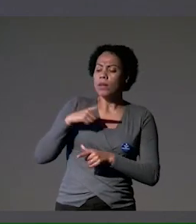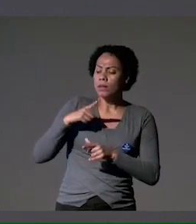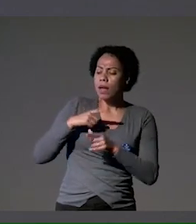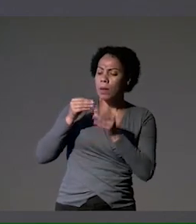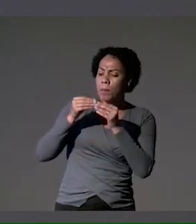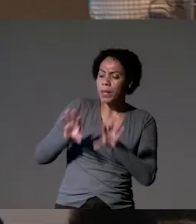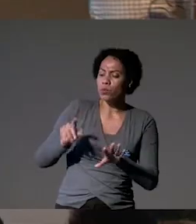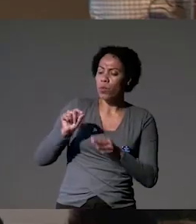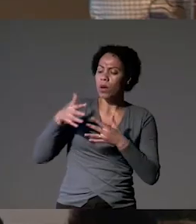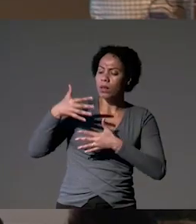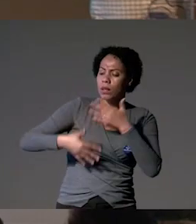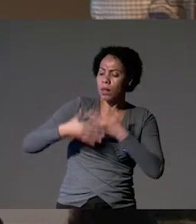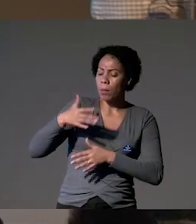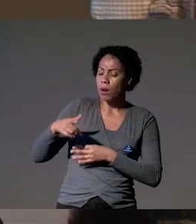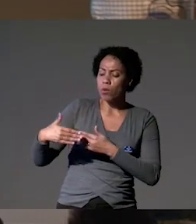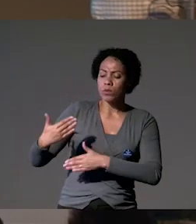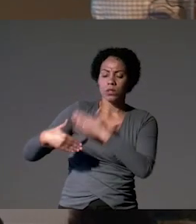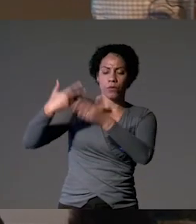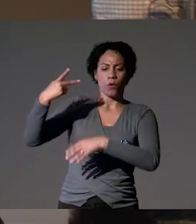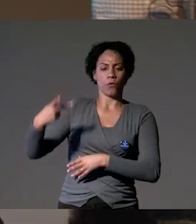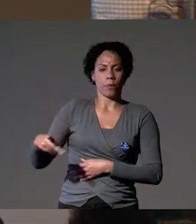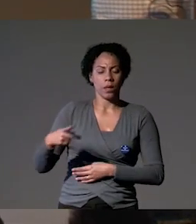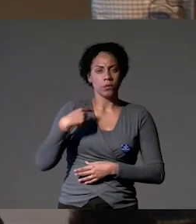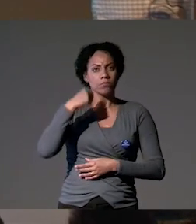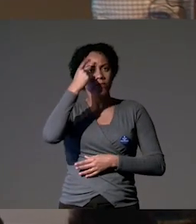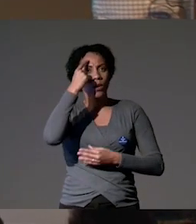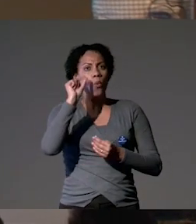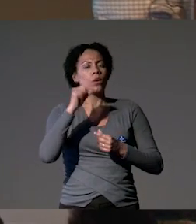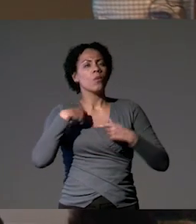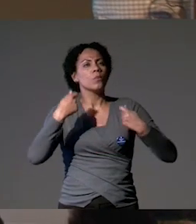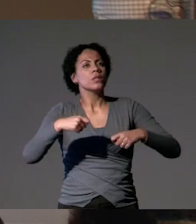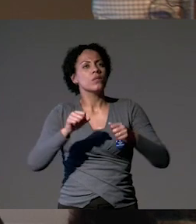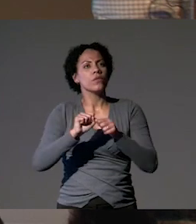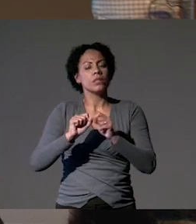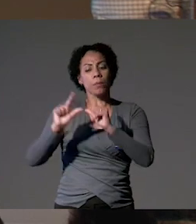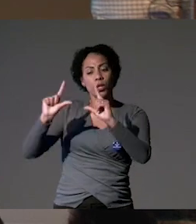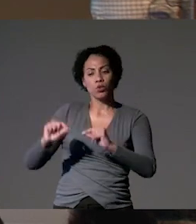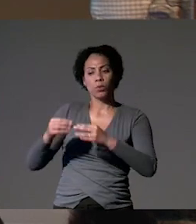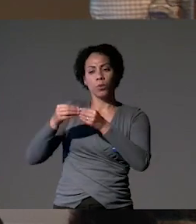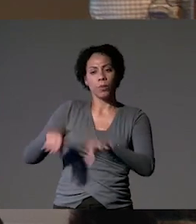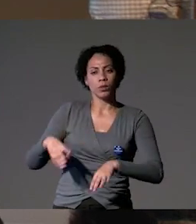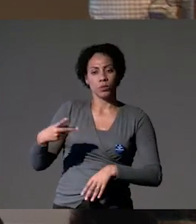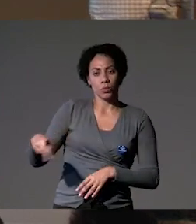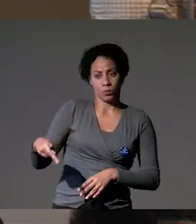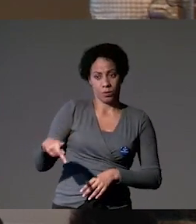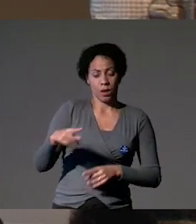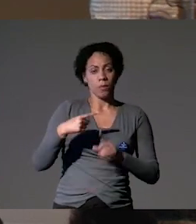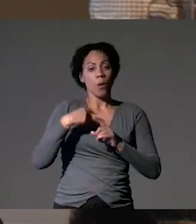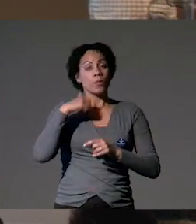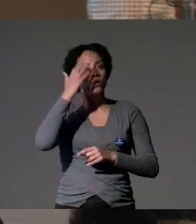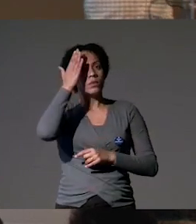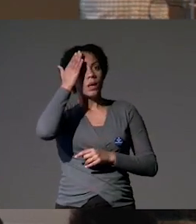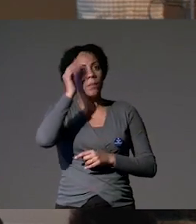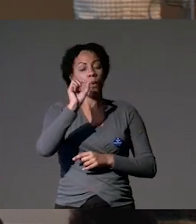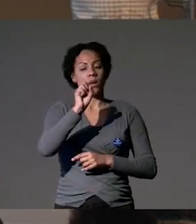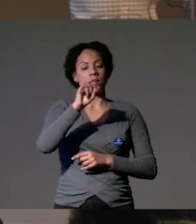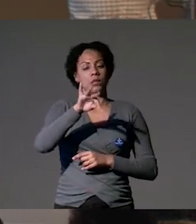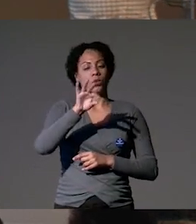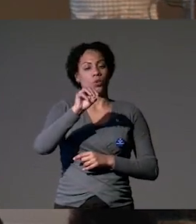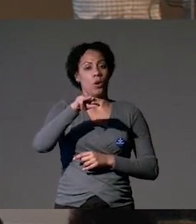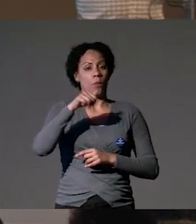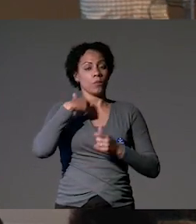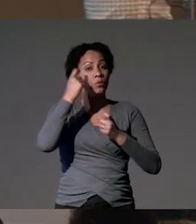pode ser feito para diminuir esse prejuízo. É muito mais objetivado em relação ao sintoma do que propriamente